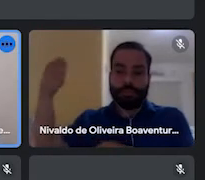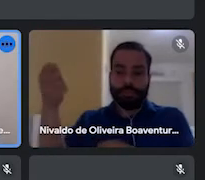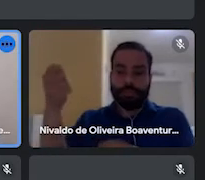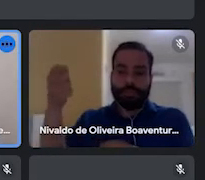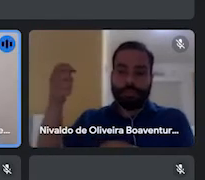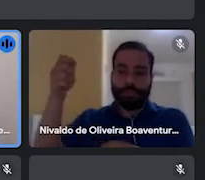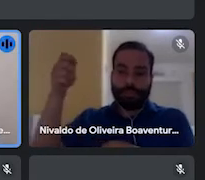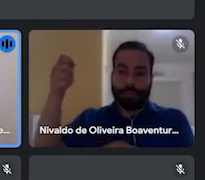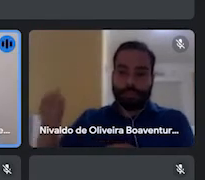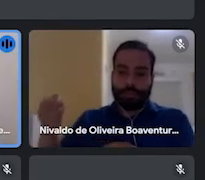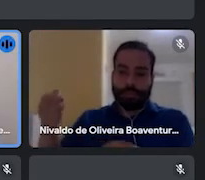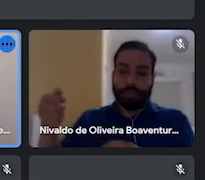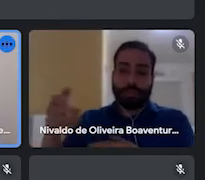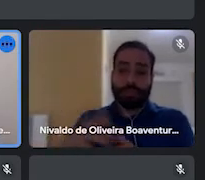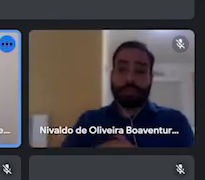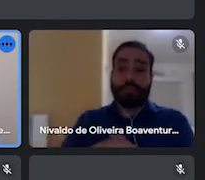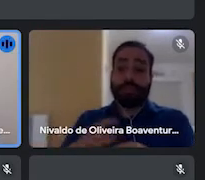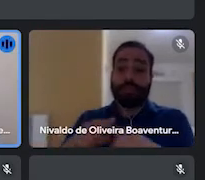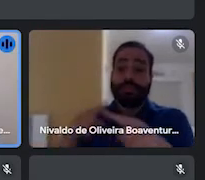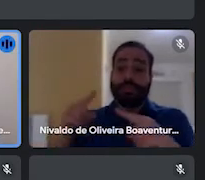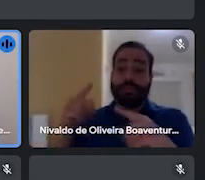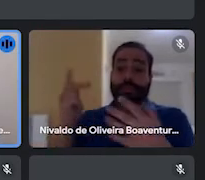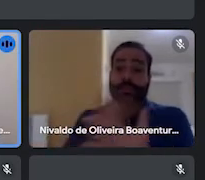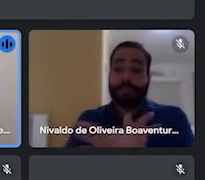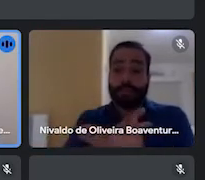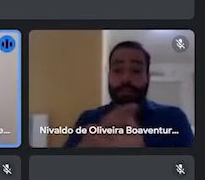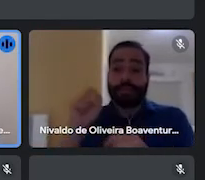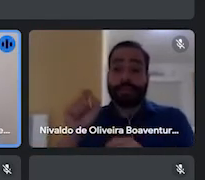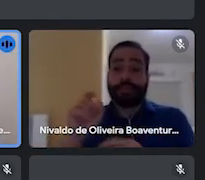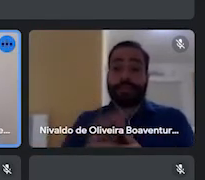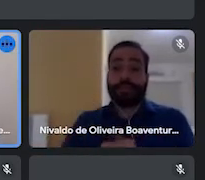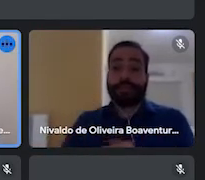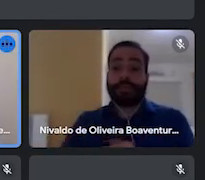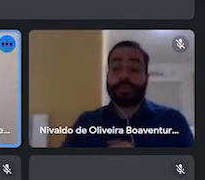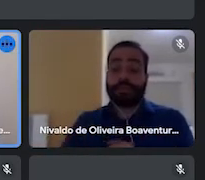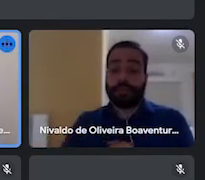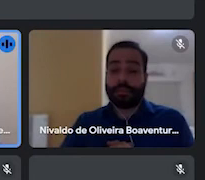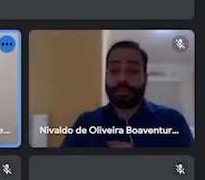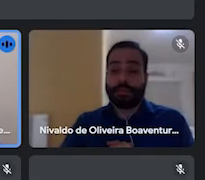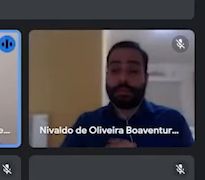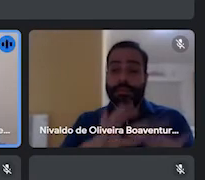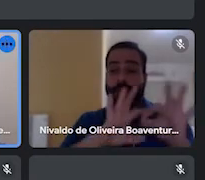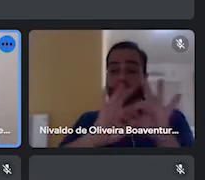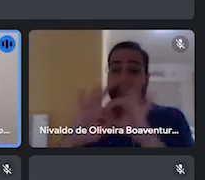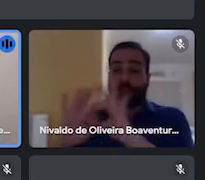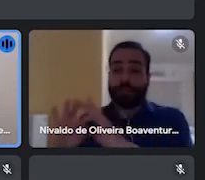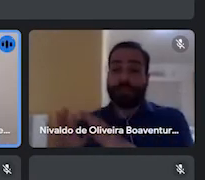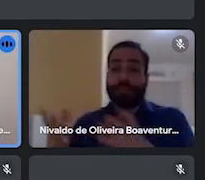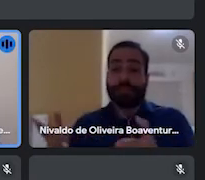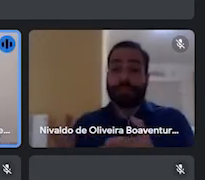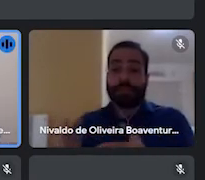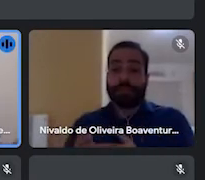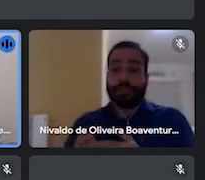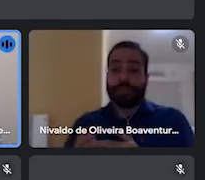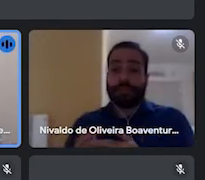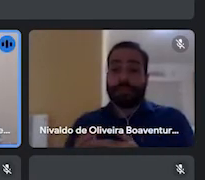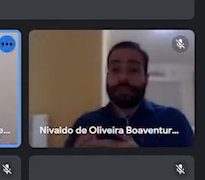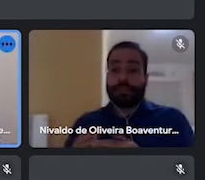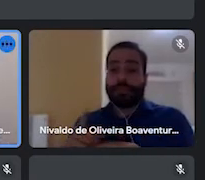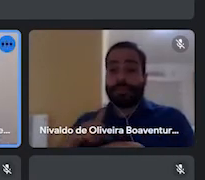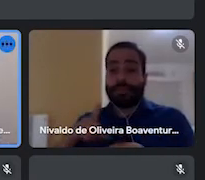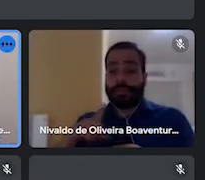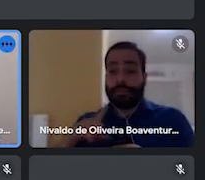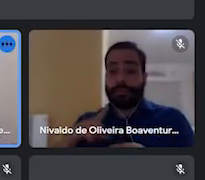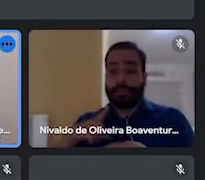tensão. Acontece em algumas situações, de a baixa estar